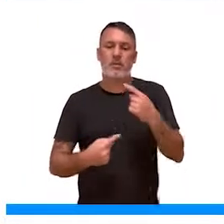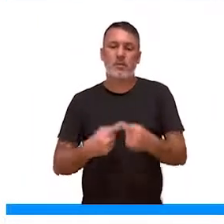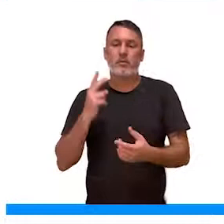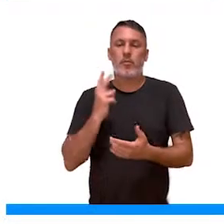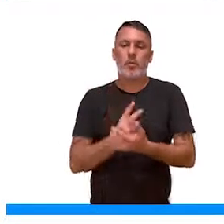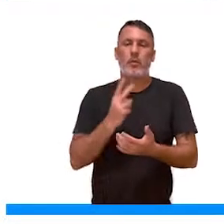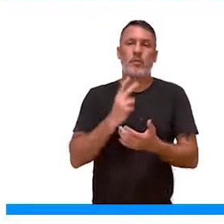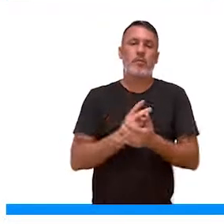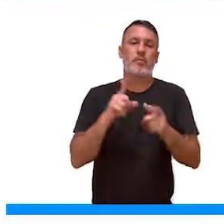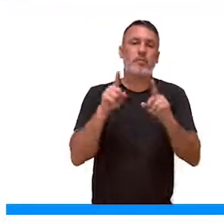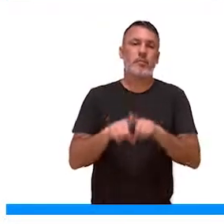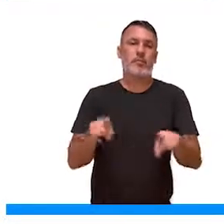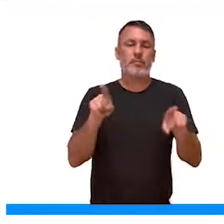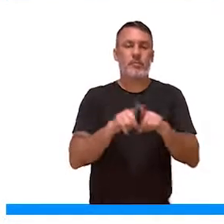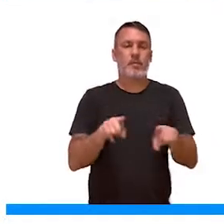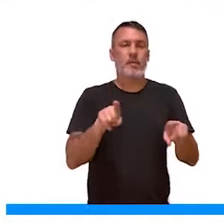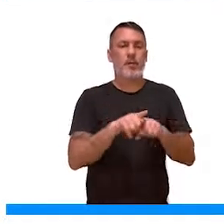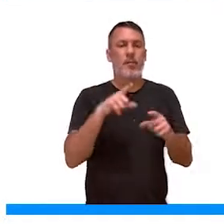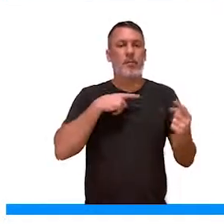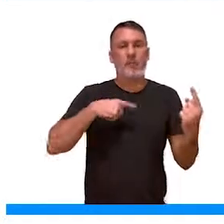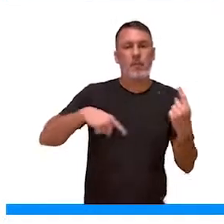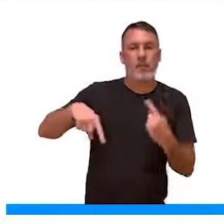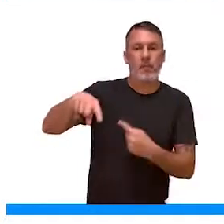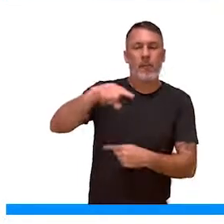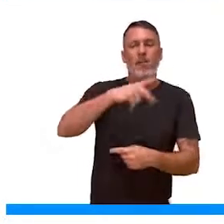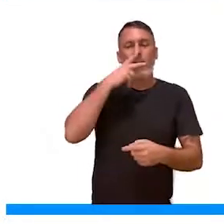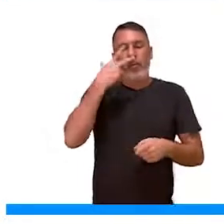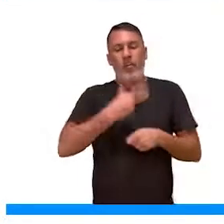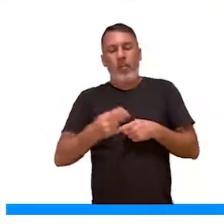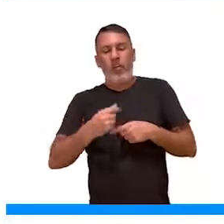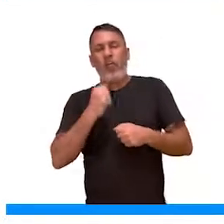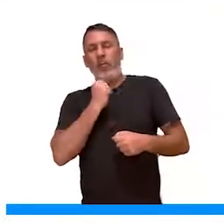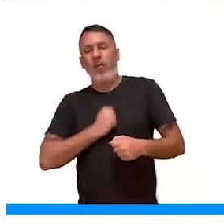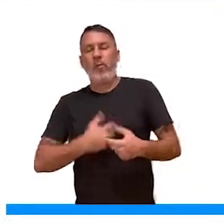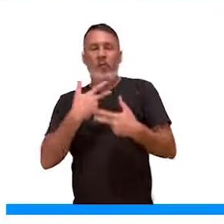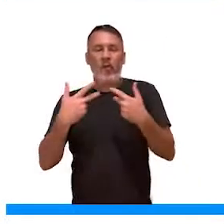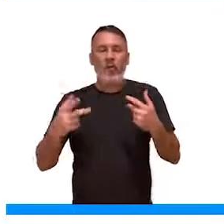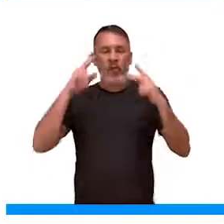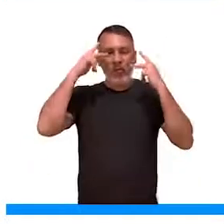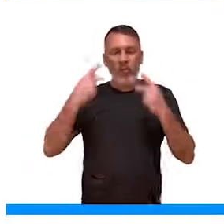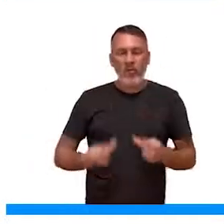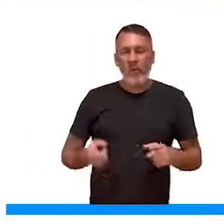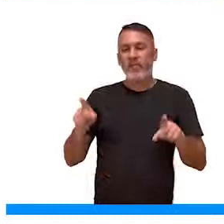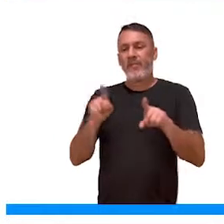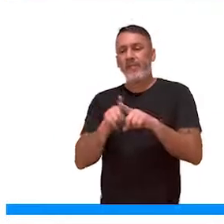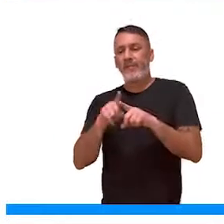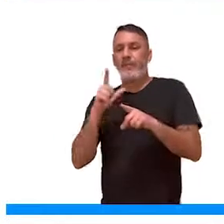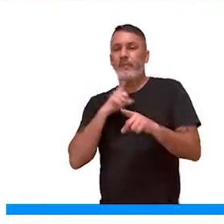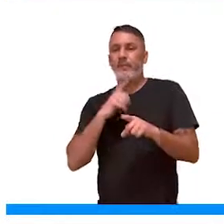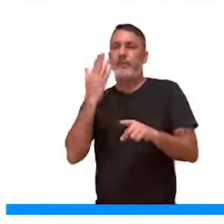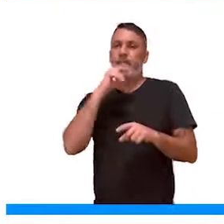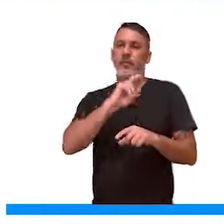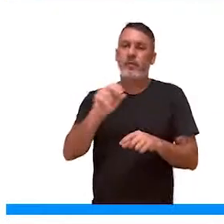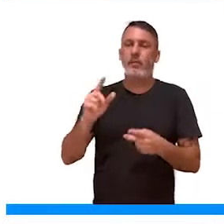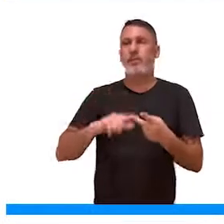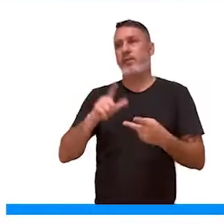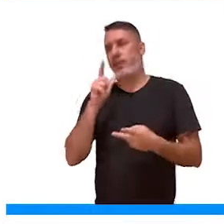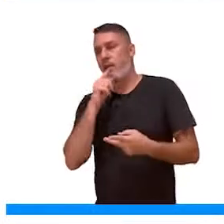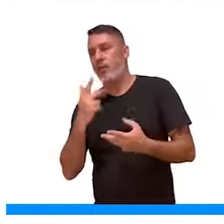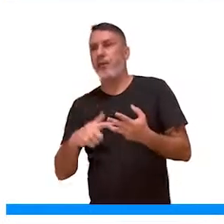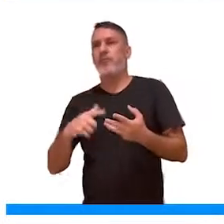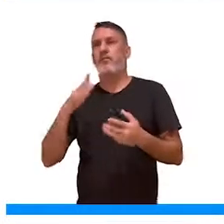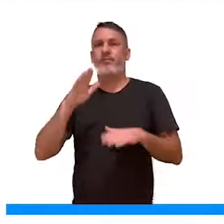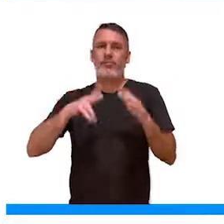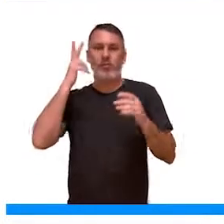ciclo continua a partir desses cistos que são eliminados junto com as fezes humanas, né? Voltando a infectar outros alimentos,